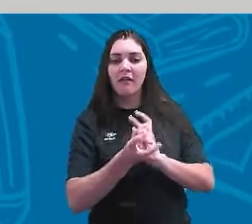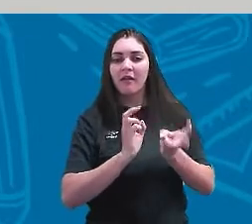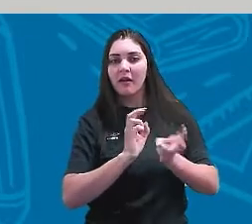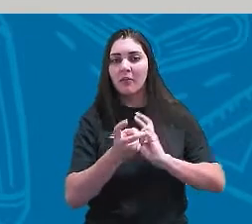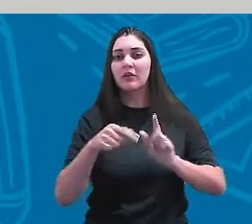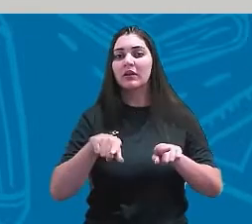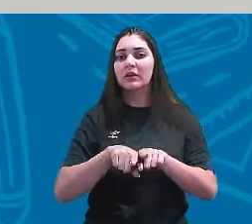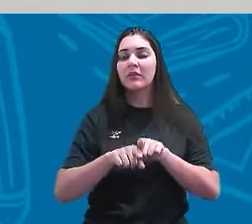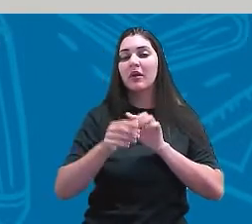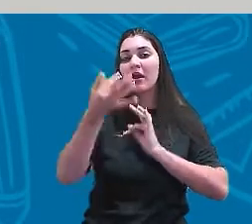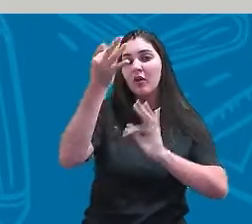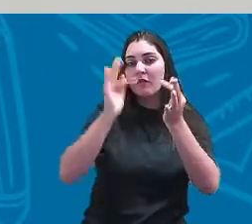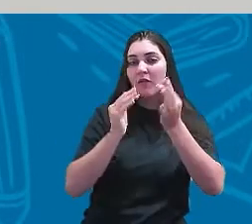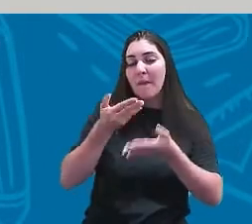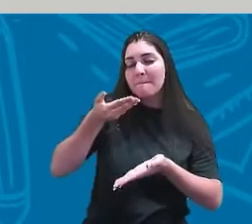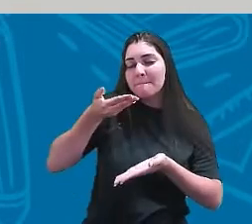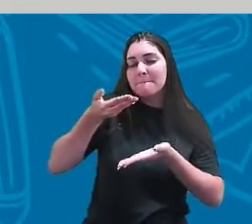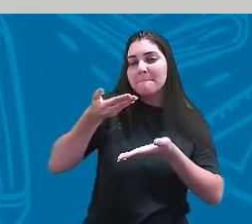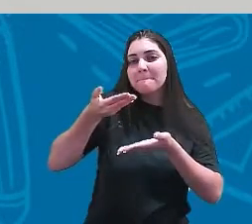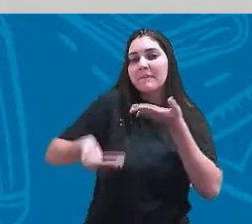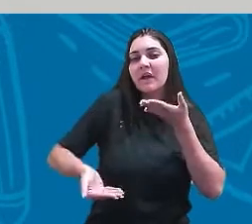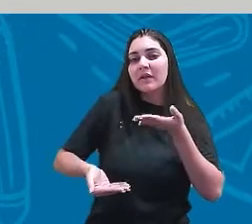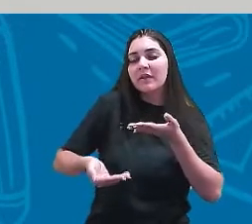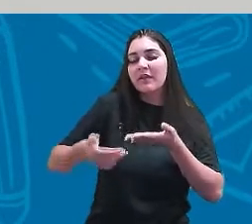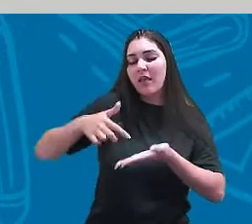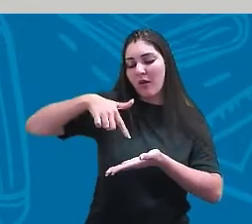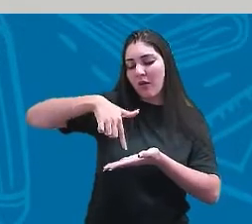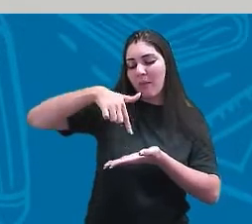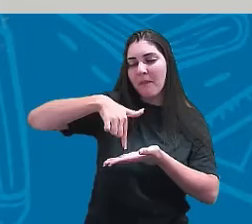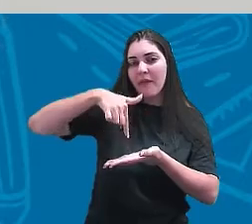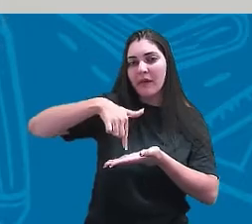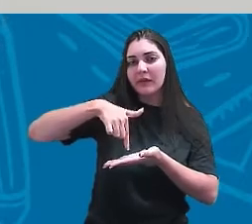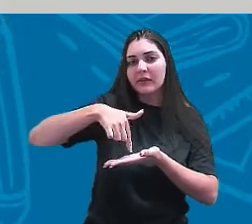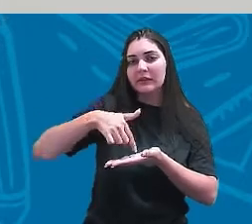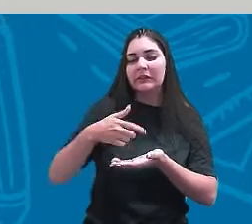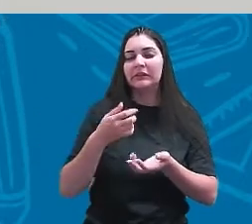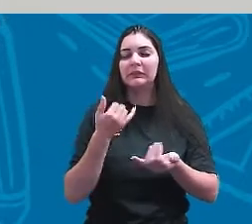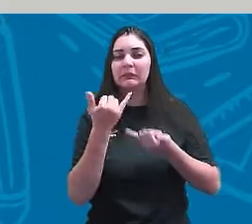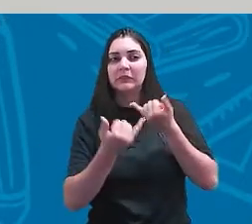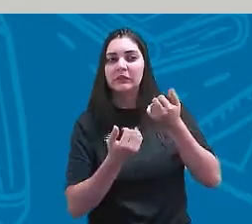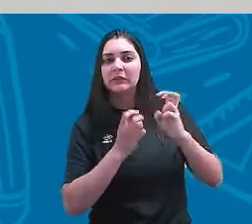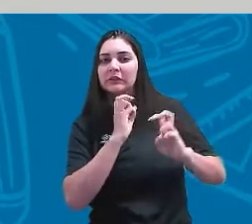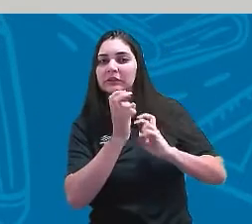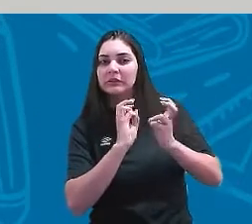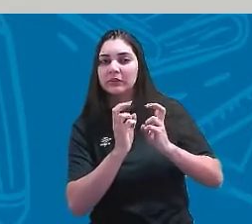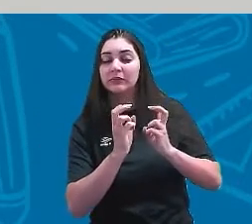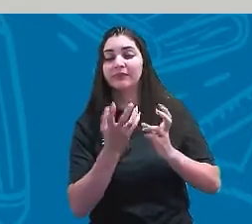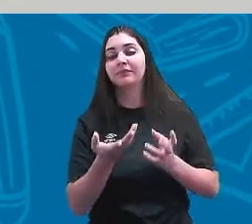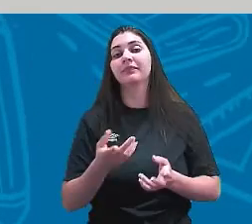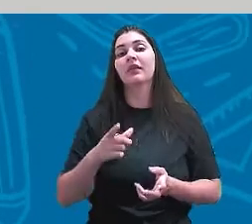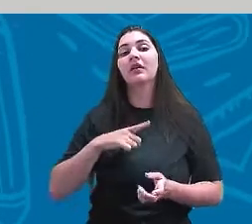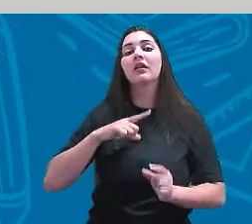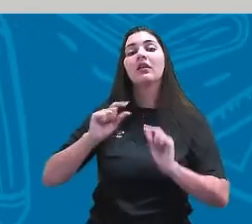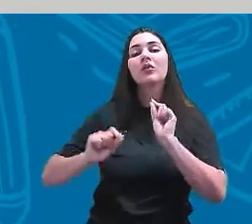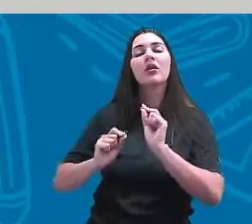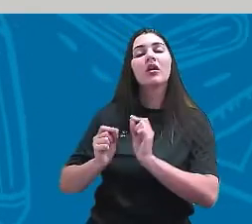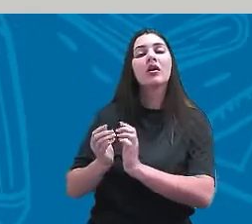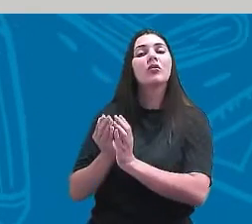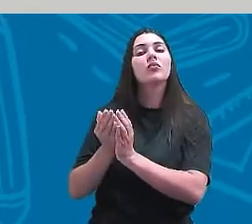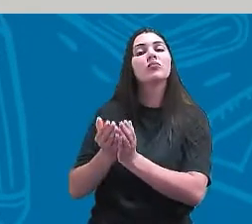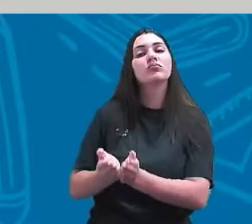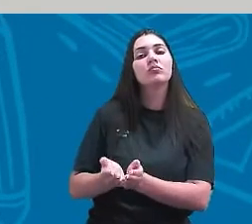ele perdeu a perna lutando capoeira. Em uma luta de capoeira, ele perdeu a perna ficando com uma só. Daí veio os